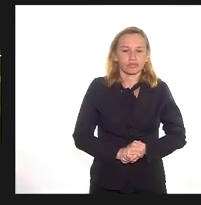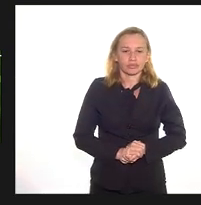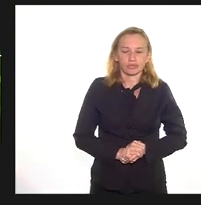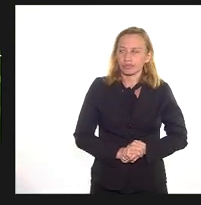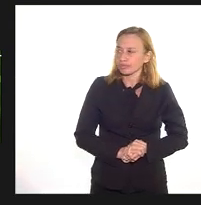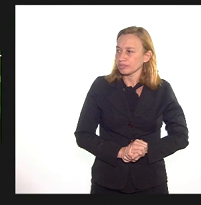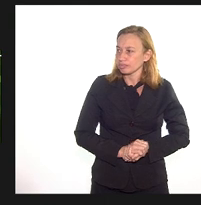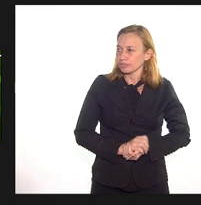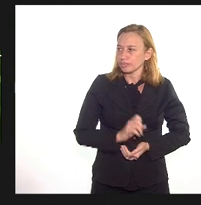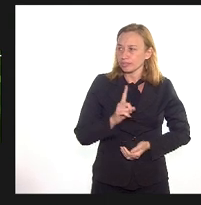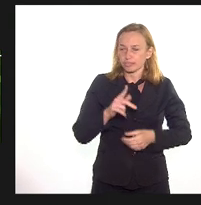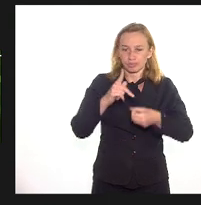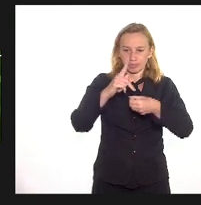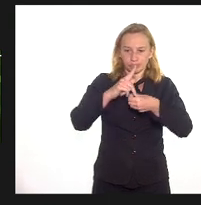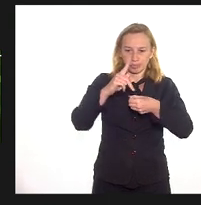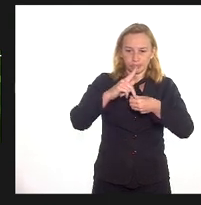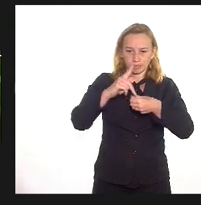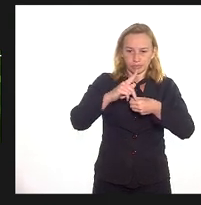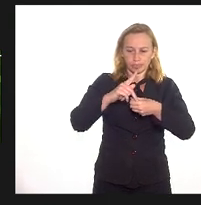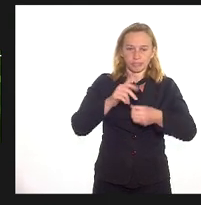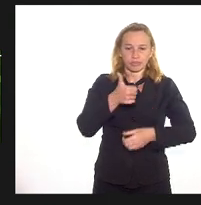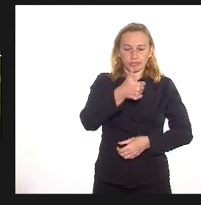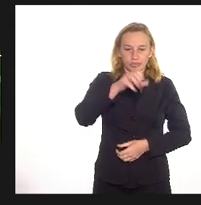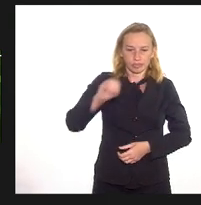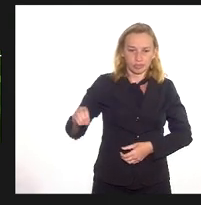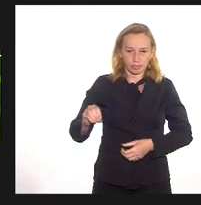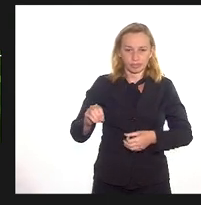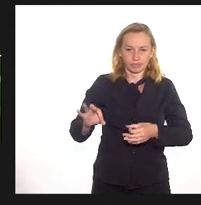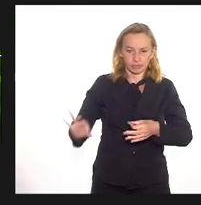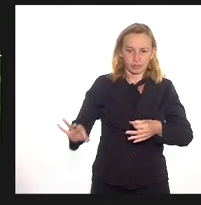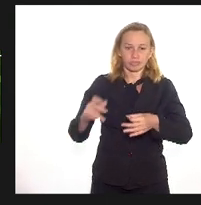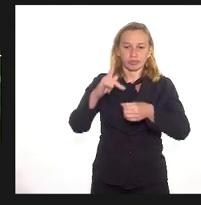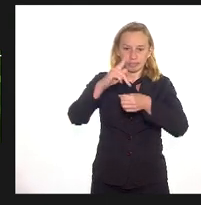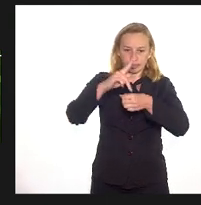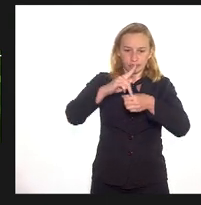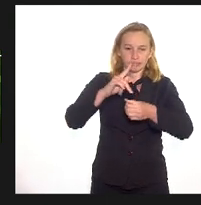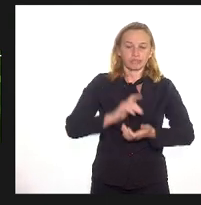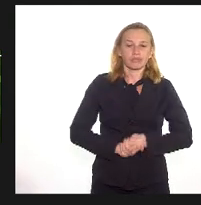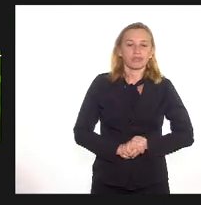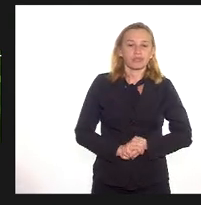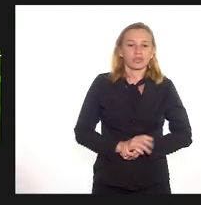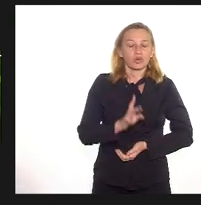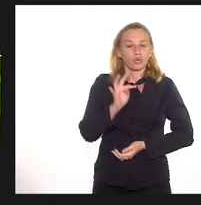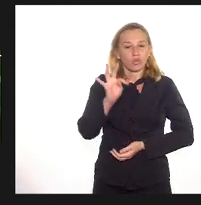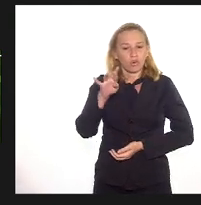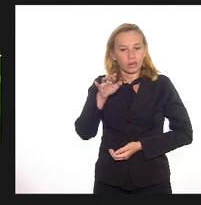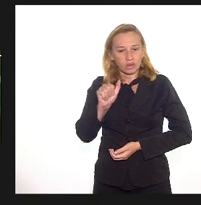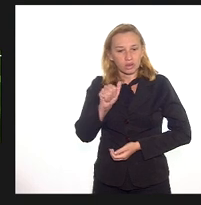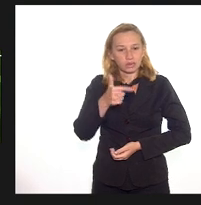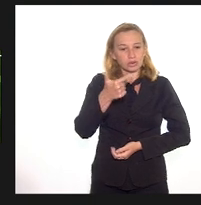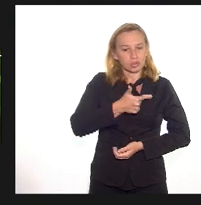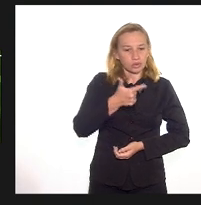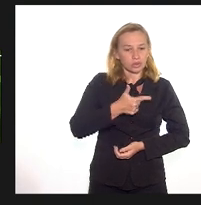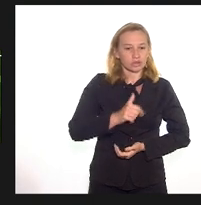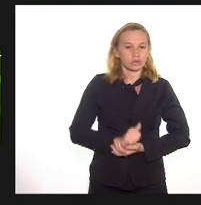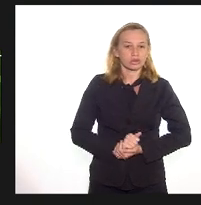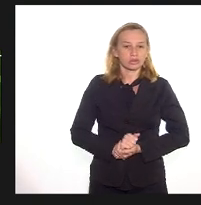é Petrobras, 100% Petrobras. O Rota 2,